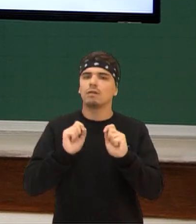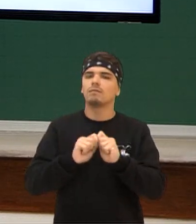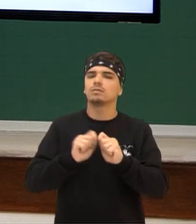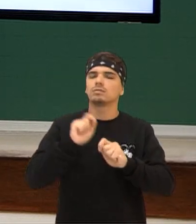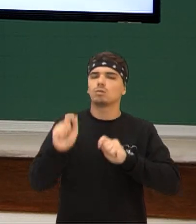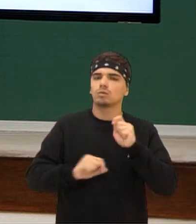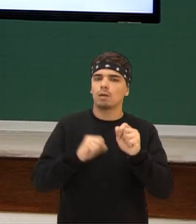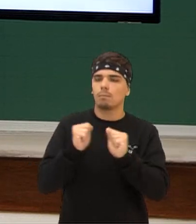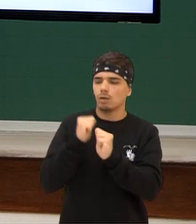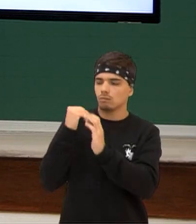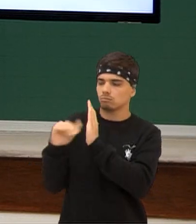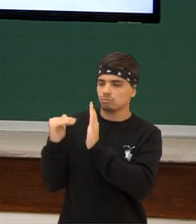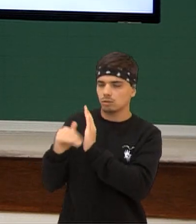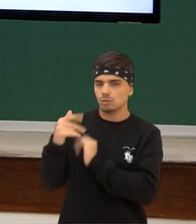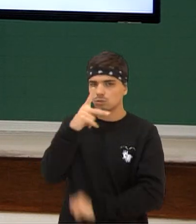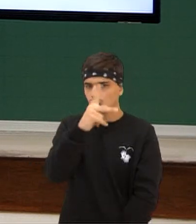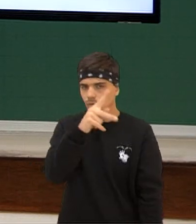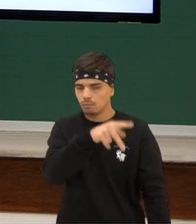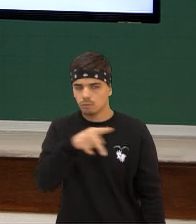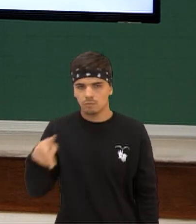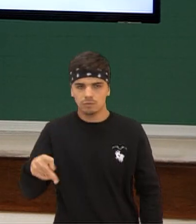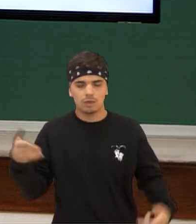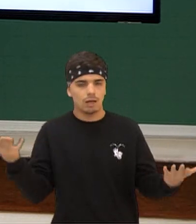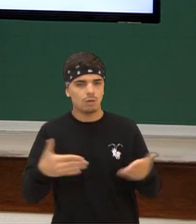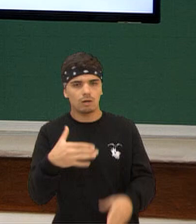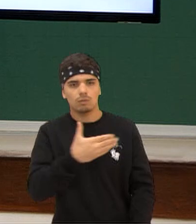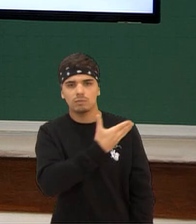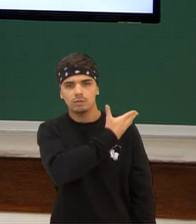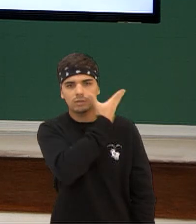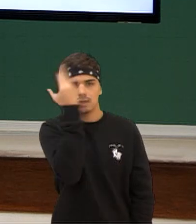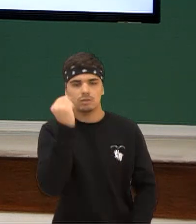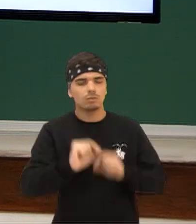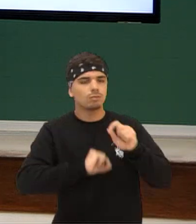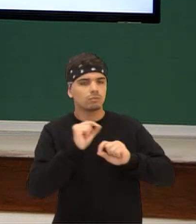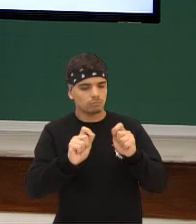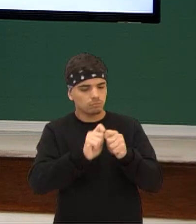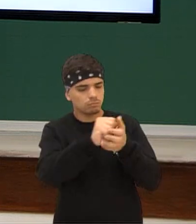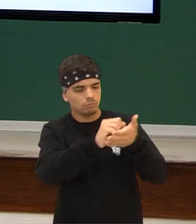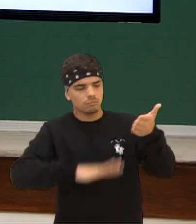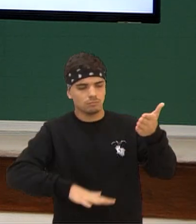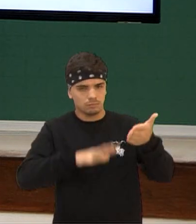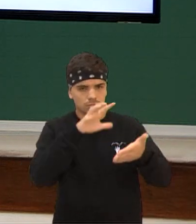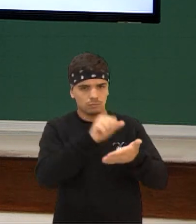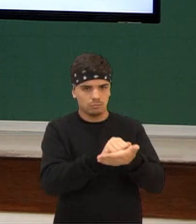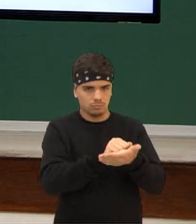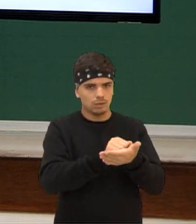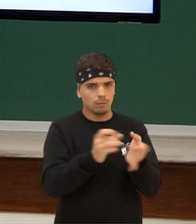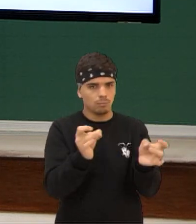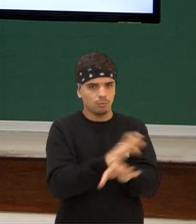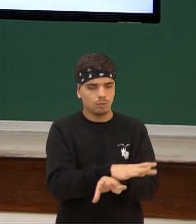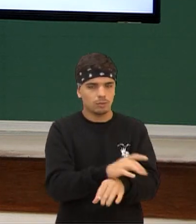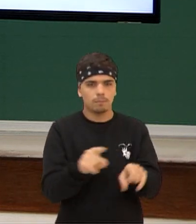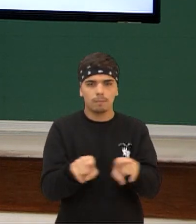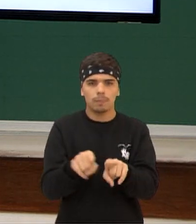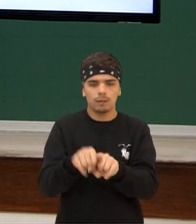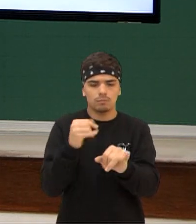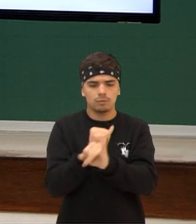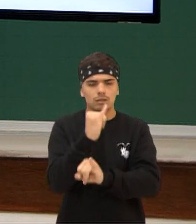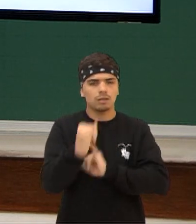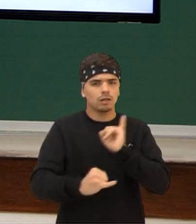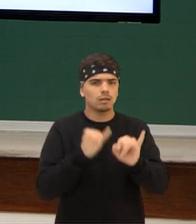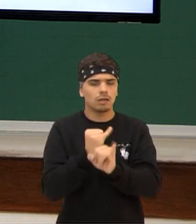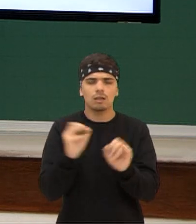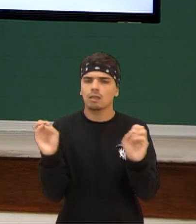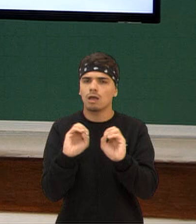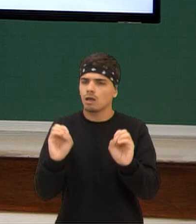que você vai fazer manda uma mensagem lá para sua teacher e agora não esquece de fazer tô atividade e marcar como concluída não está na internet